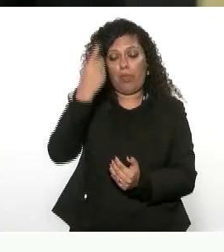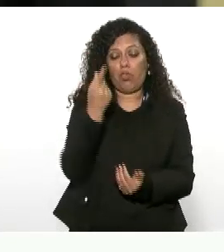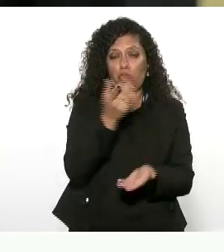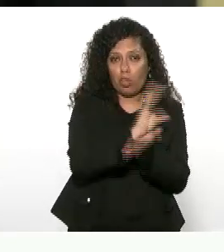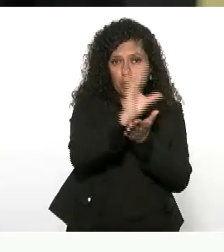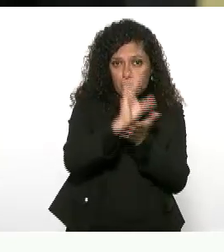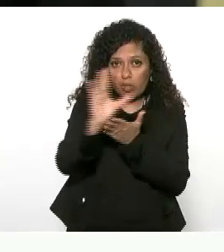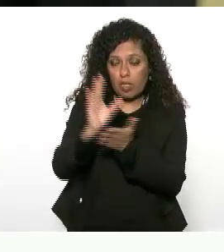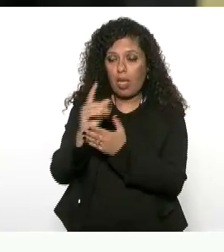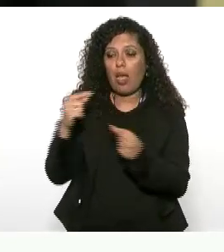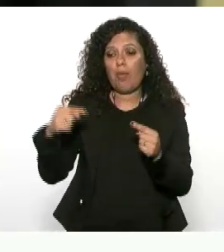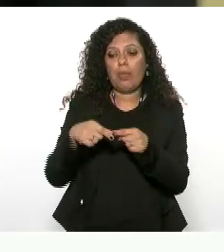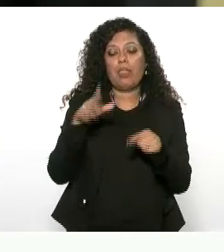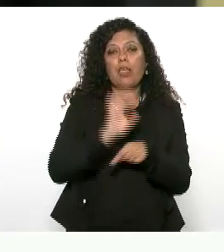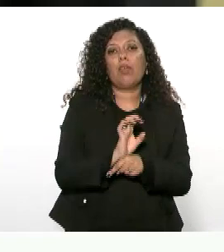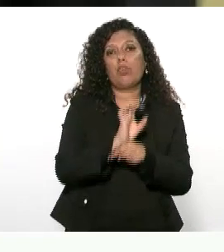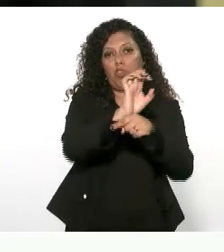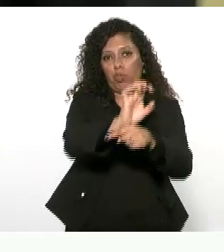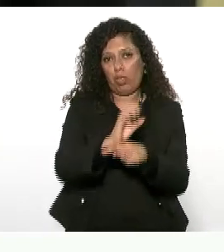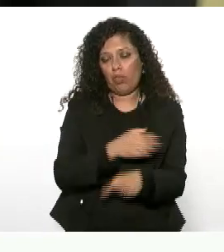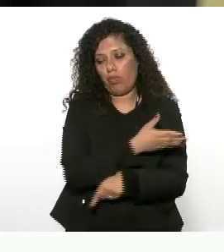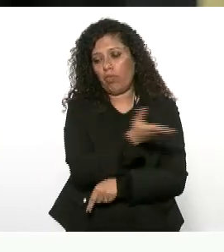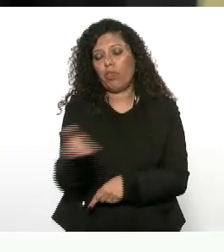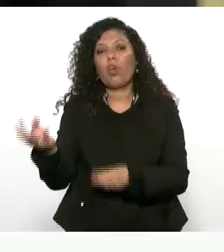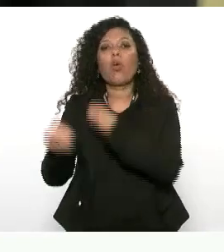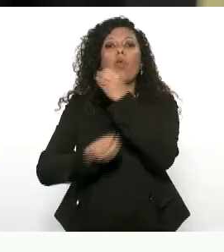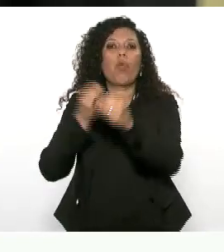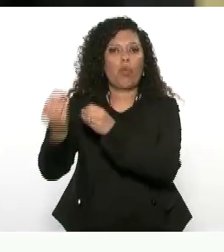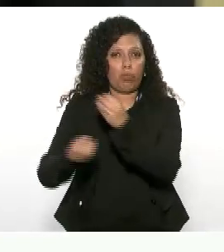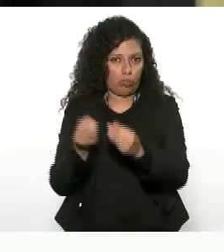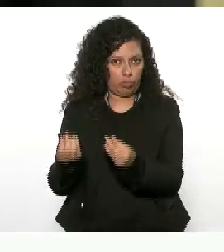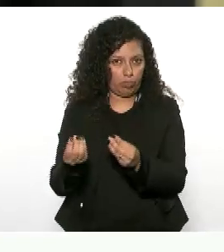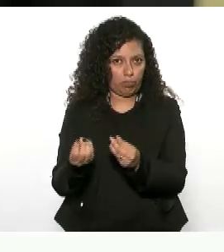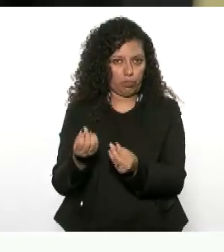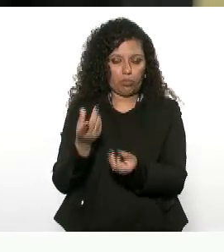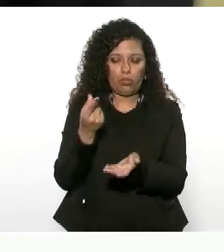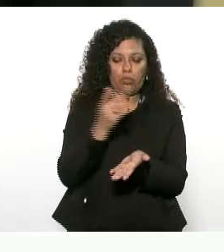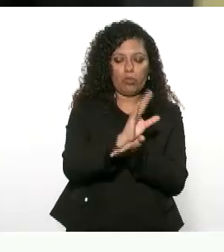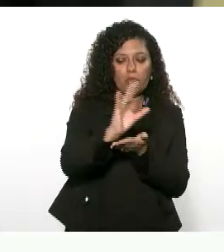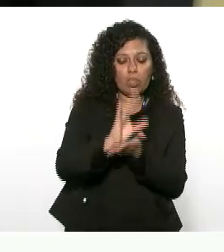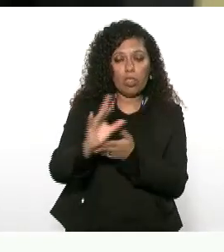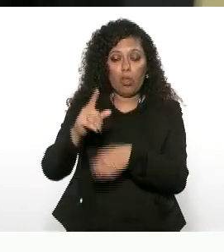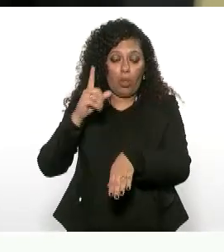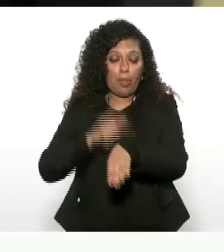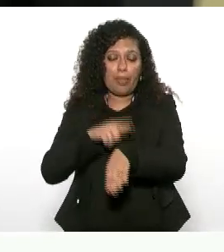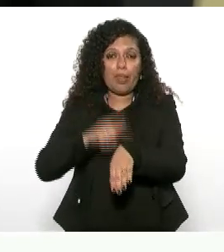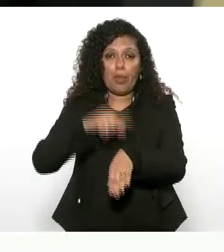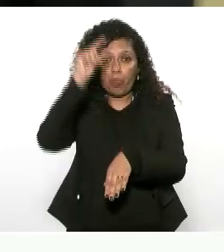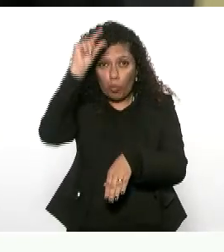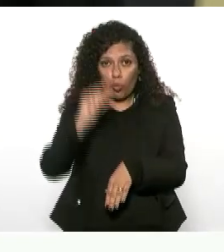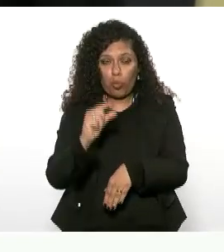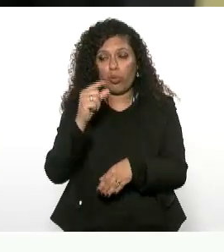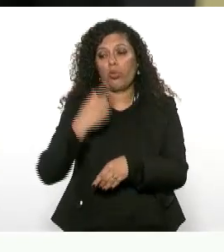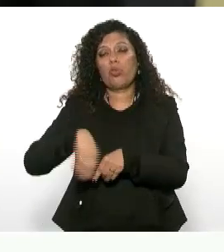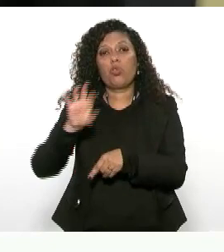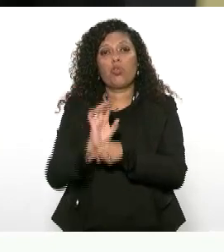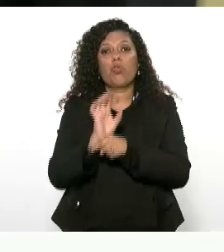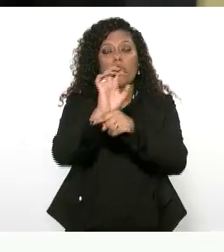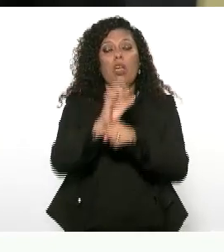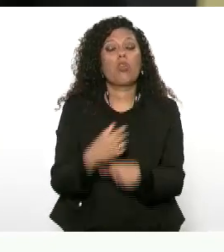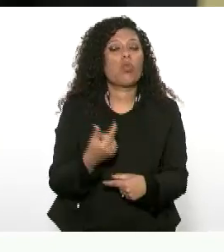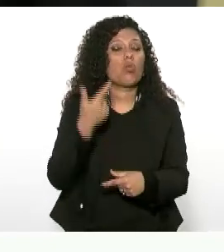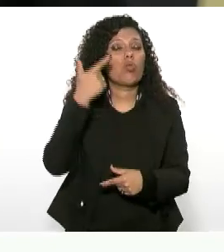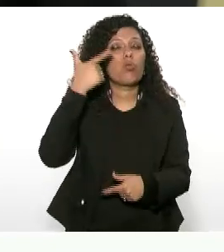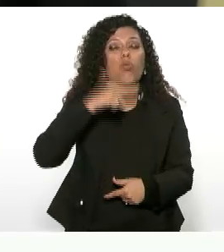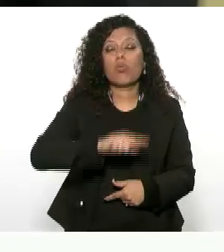do recurso para os estados, isso vinha através de convênio, e normalmente esse recurso chegava com um prazo tão curto que o estado não tinha condição de executar.